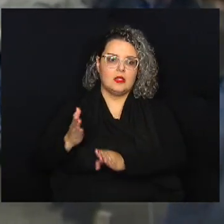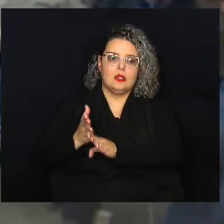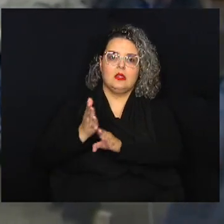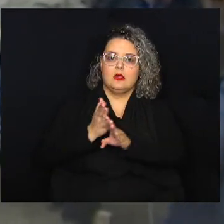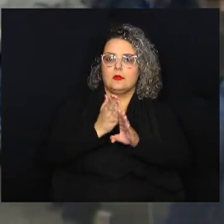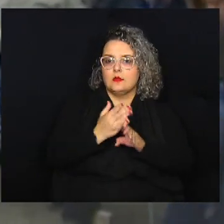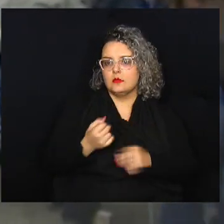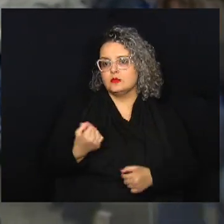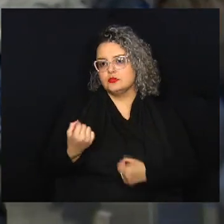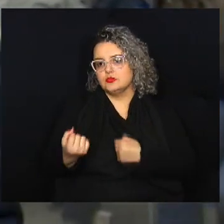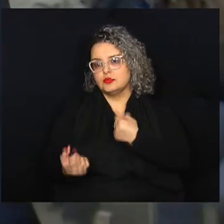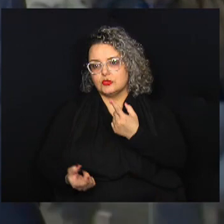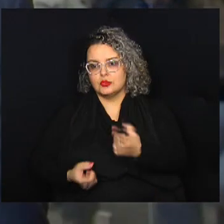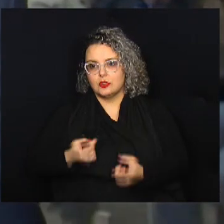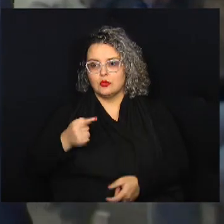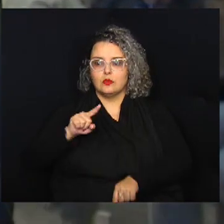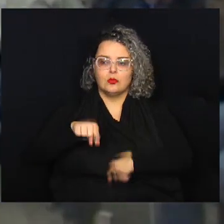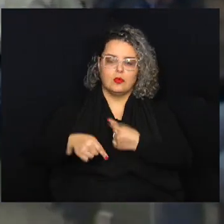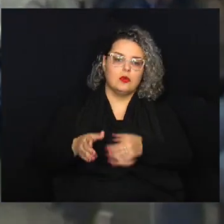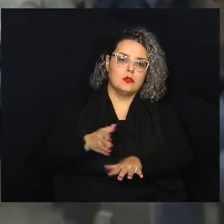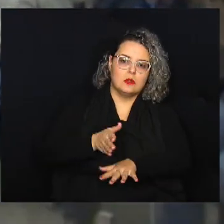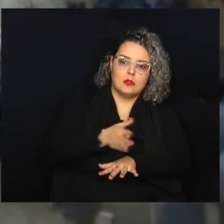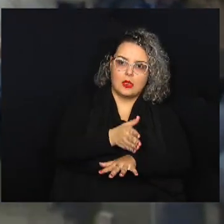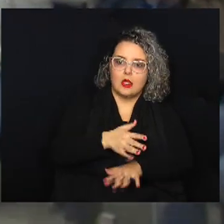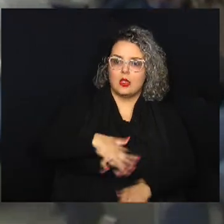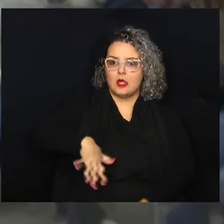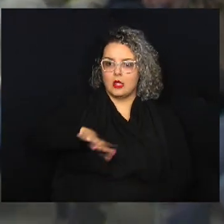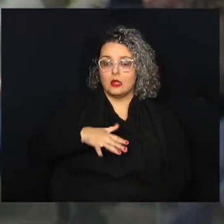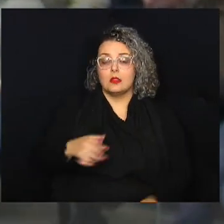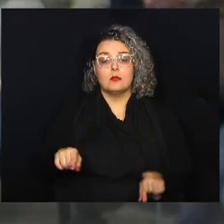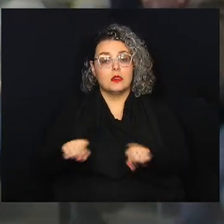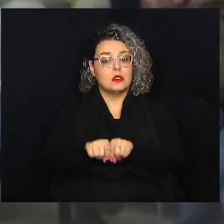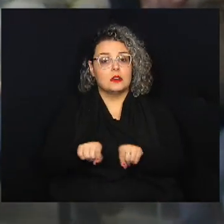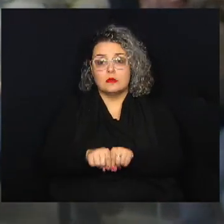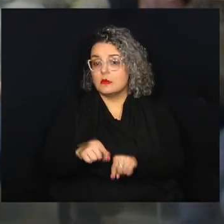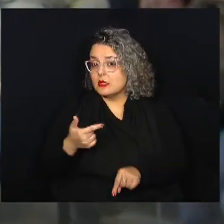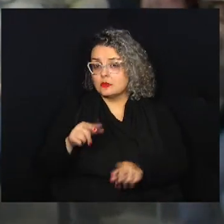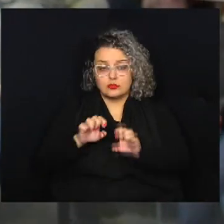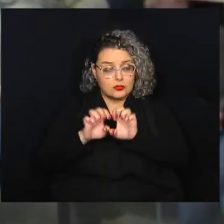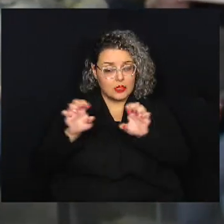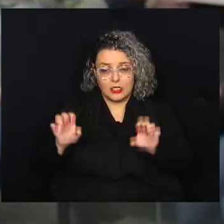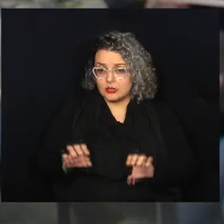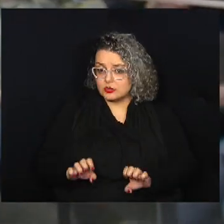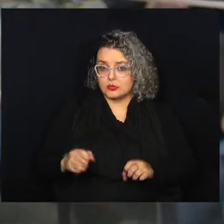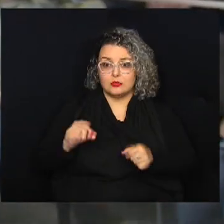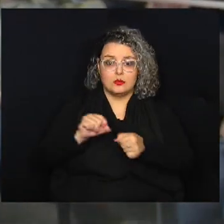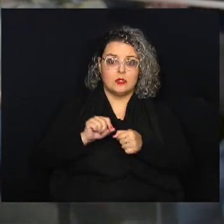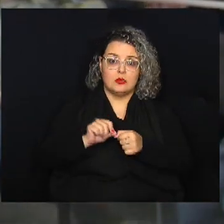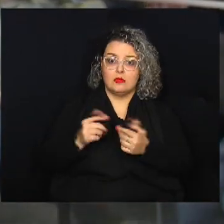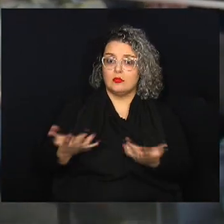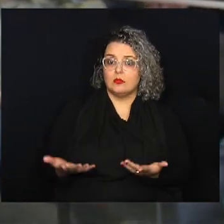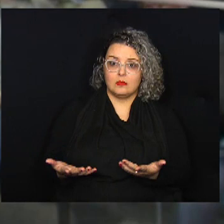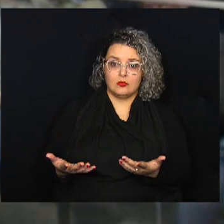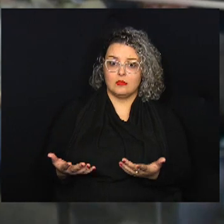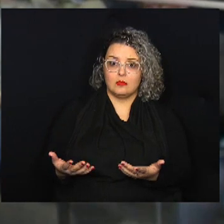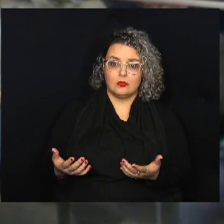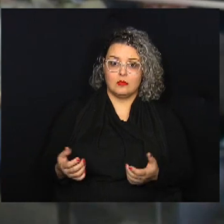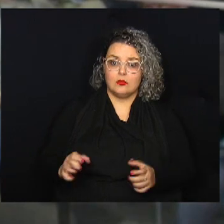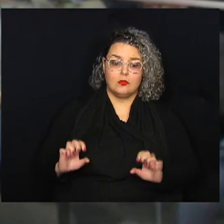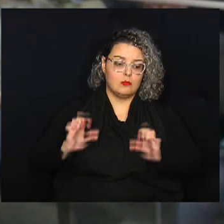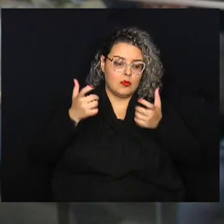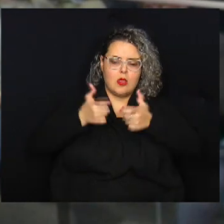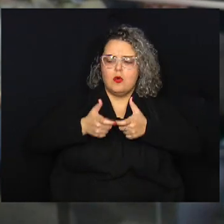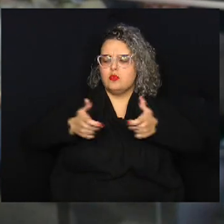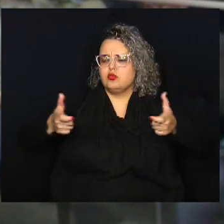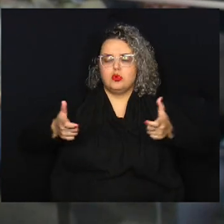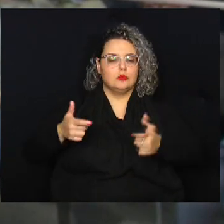outro segmento que acontece ali, mas ali ela também não tem essa estrutura para fazer um mega evento, um evento de